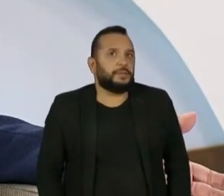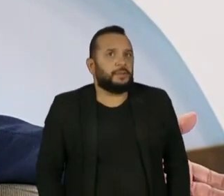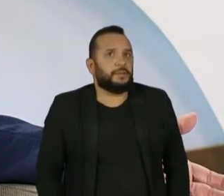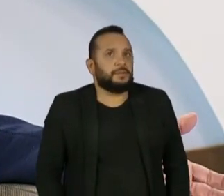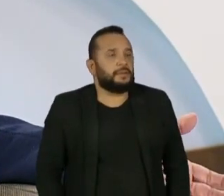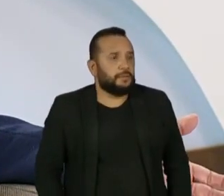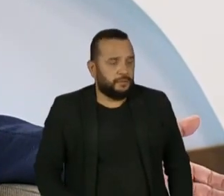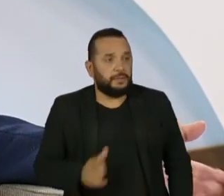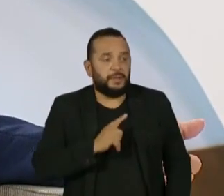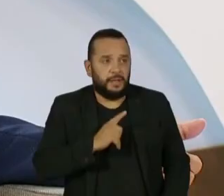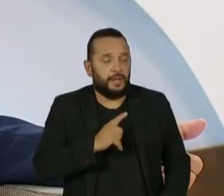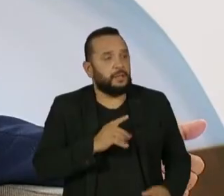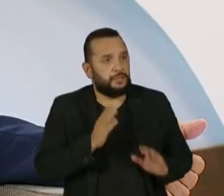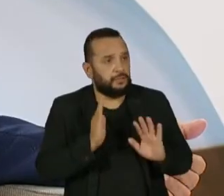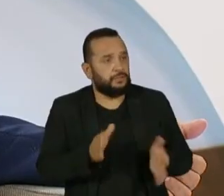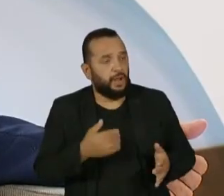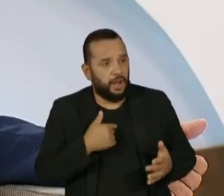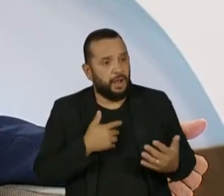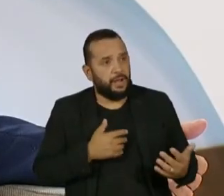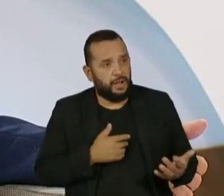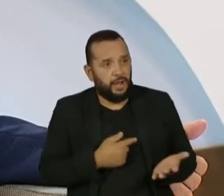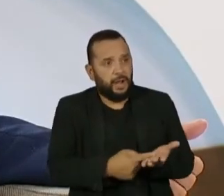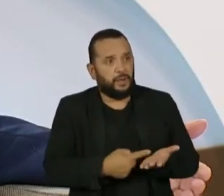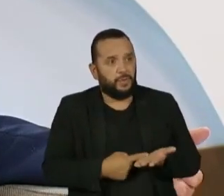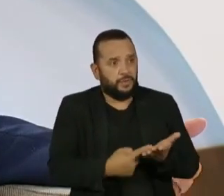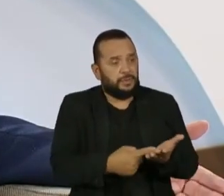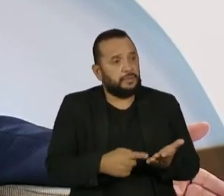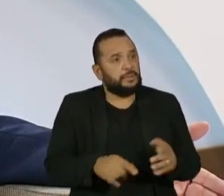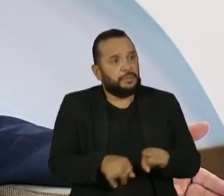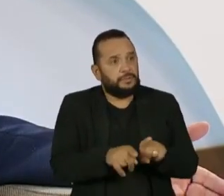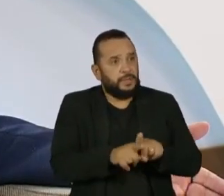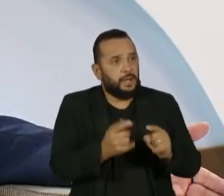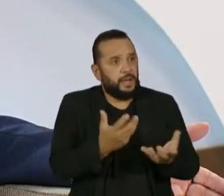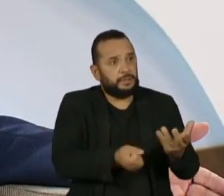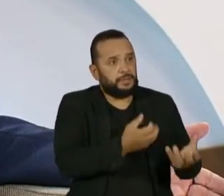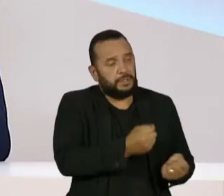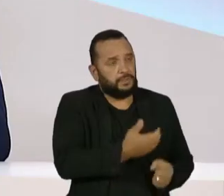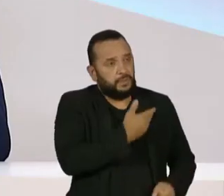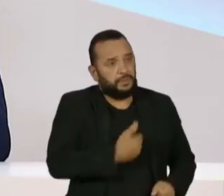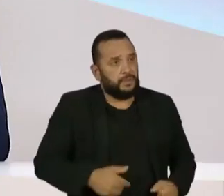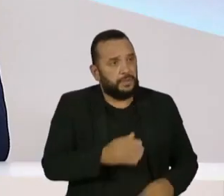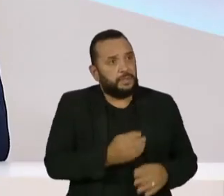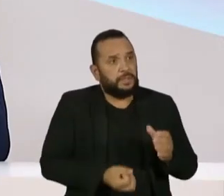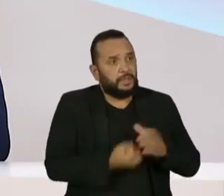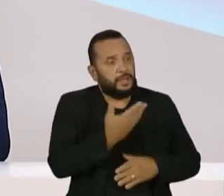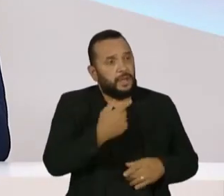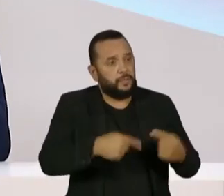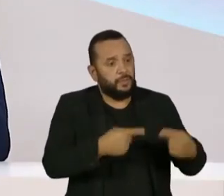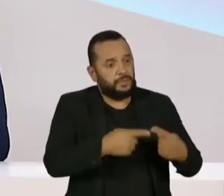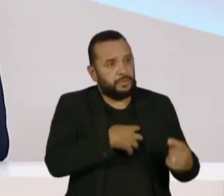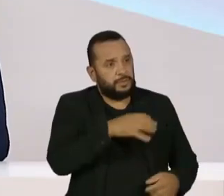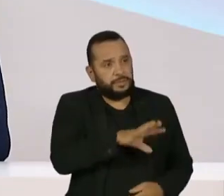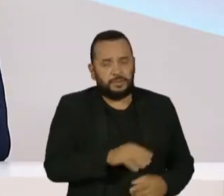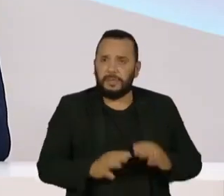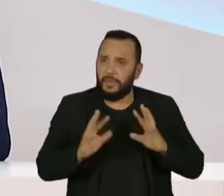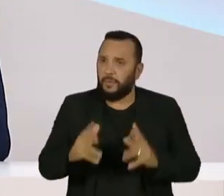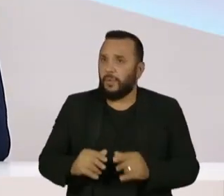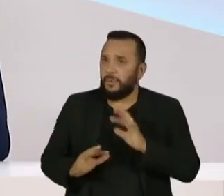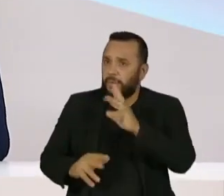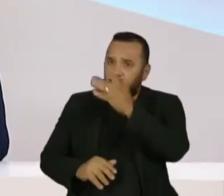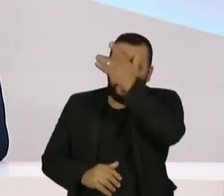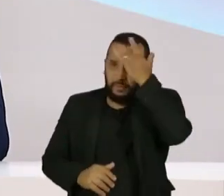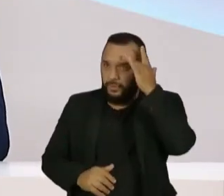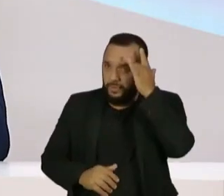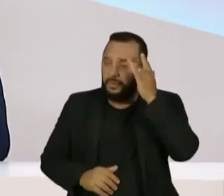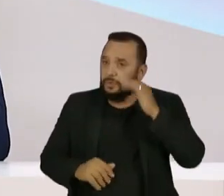há adesão? Porque é a maneira que o governo quer implementar a sua política. Mas não está sendo bom, nesse caso, para todo mundo? No caso do Congresso